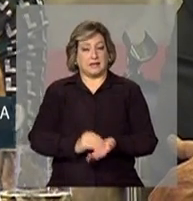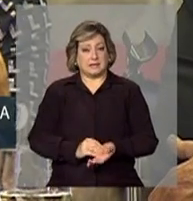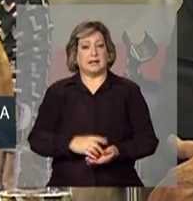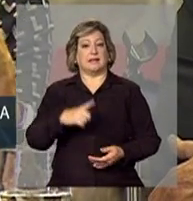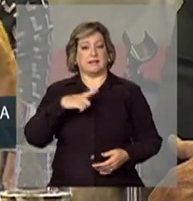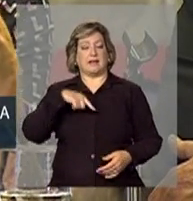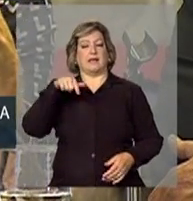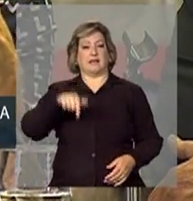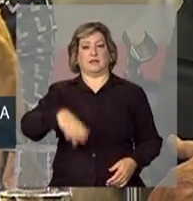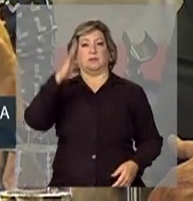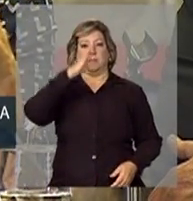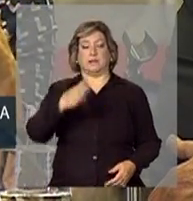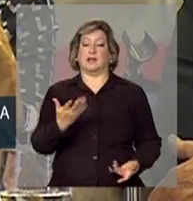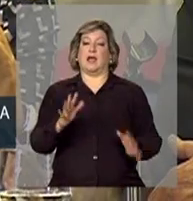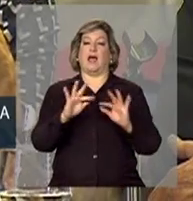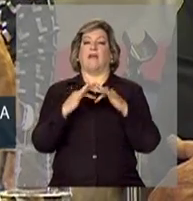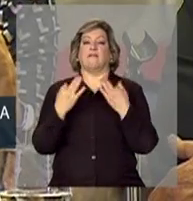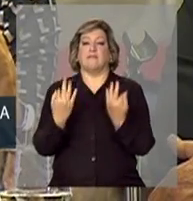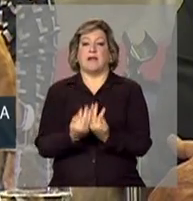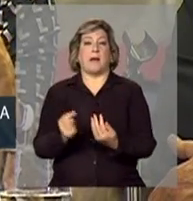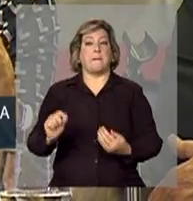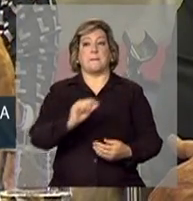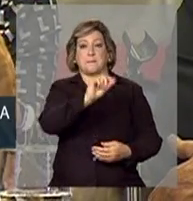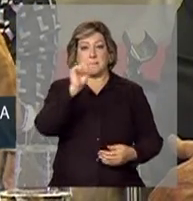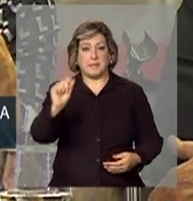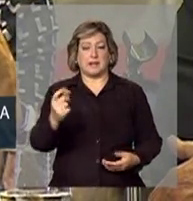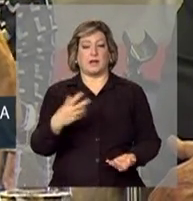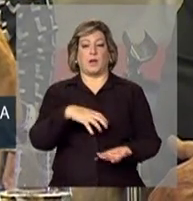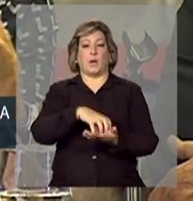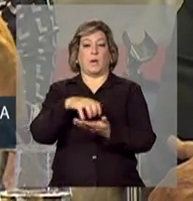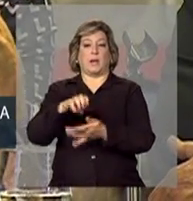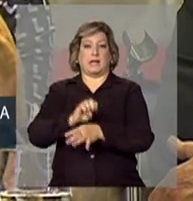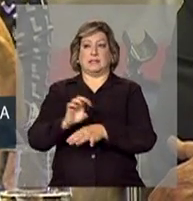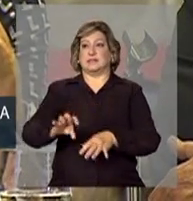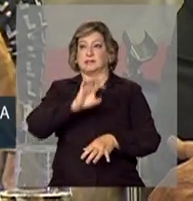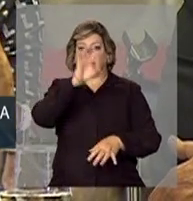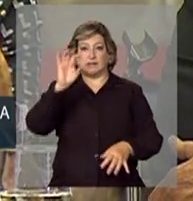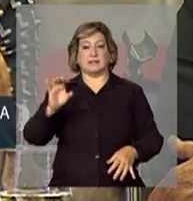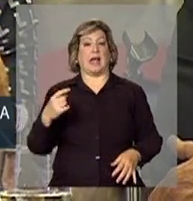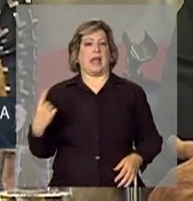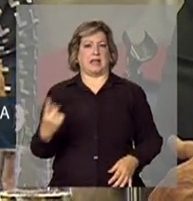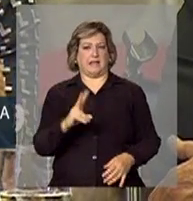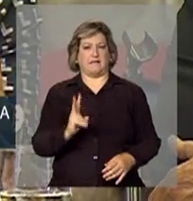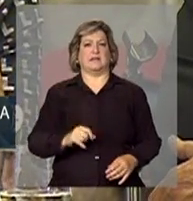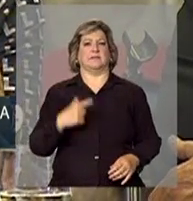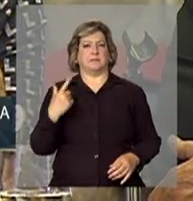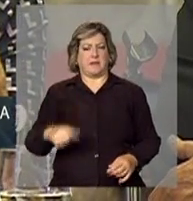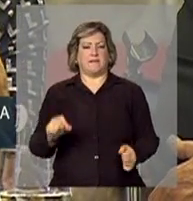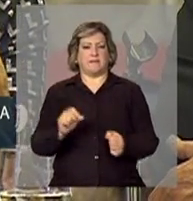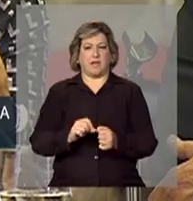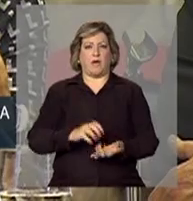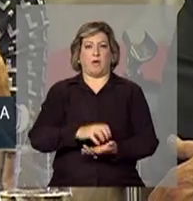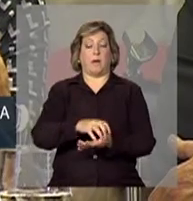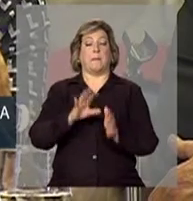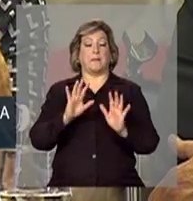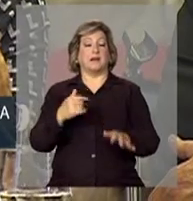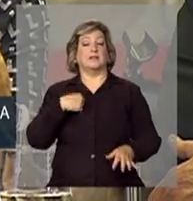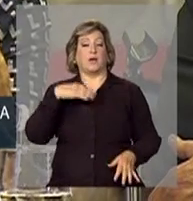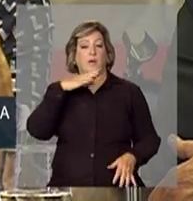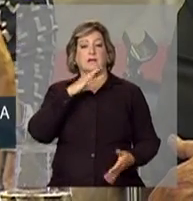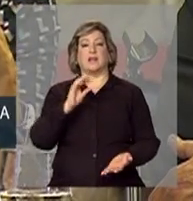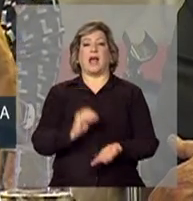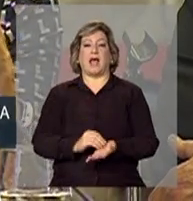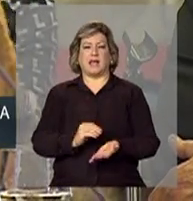embora os familiares, as comissões estaduais estão se formando cada vez mais comissões, mas acho que ainda há um grande clima